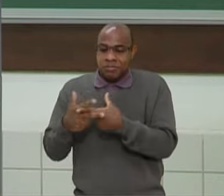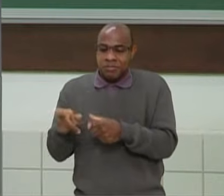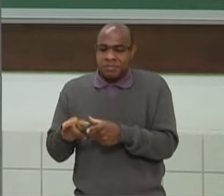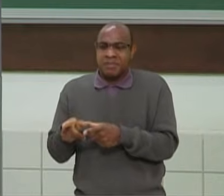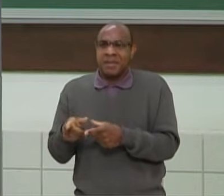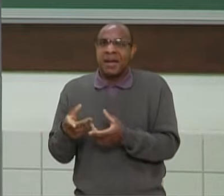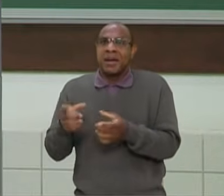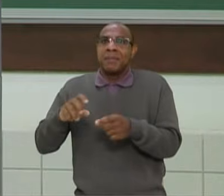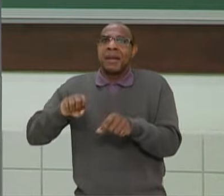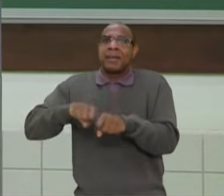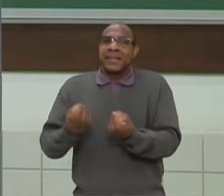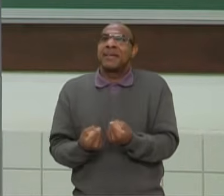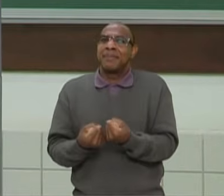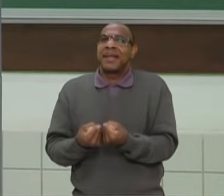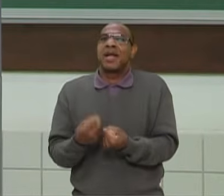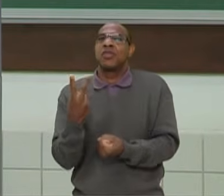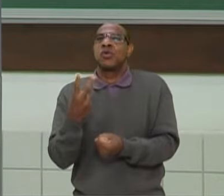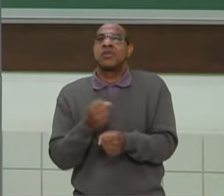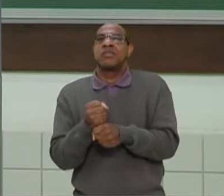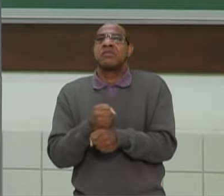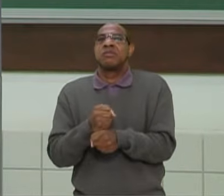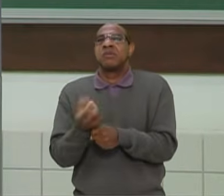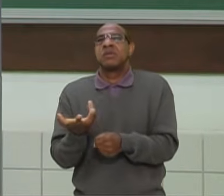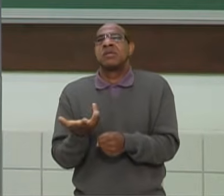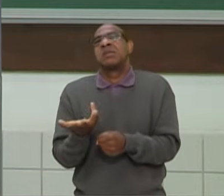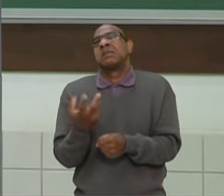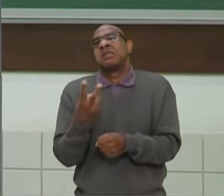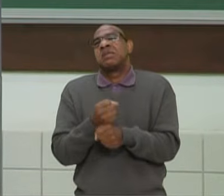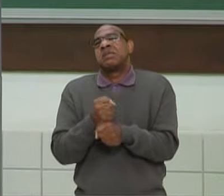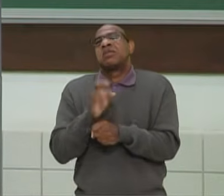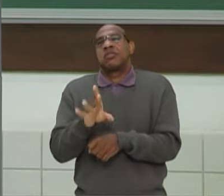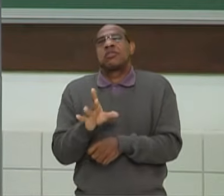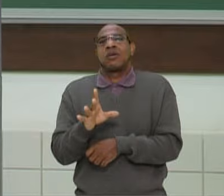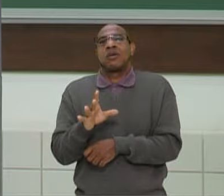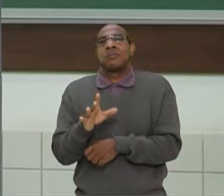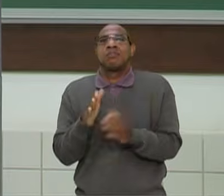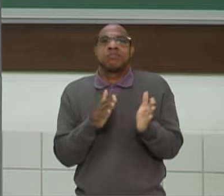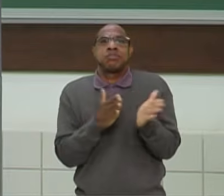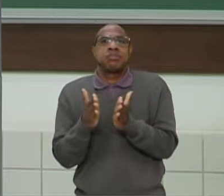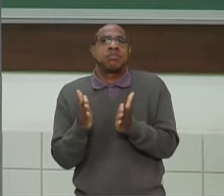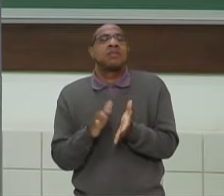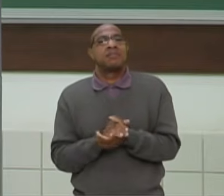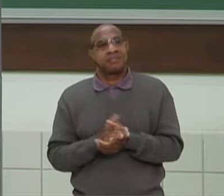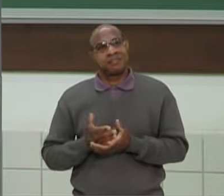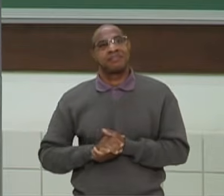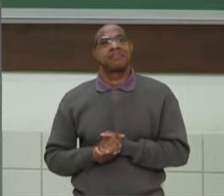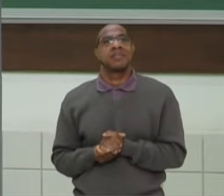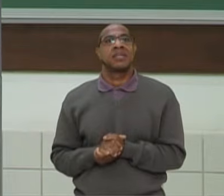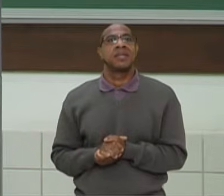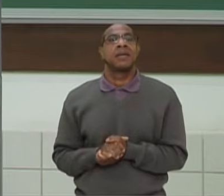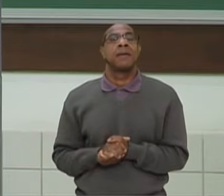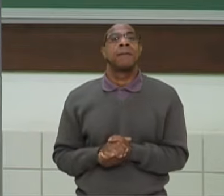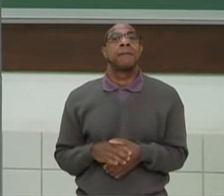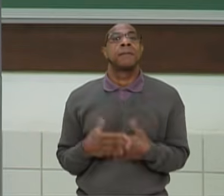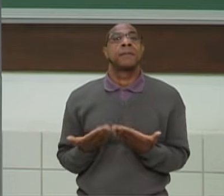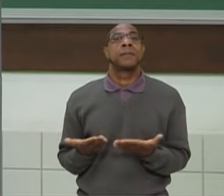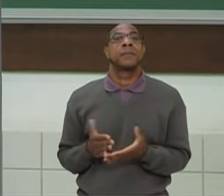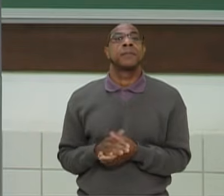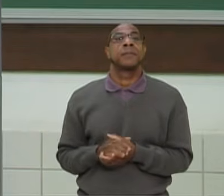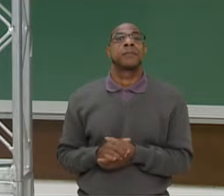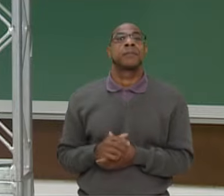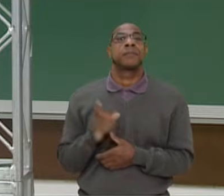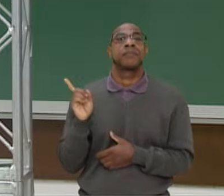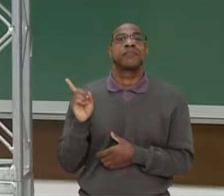que comprar outro, ou em menos tempo até, né? E vários outros exemplos que a gente sabe. E